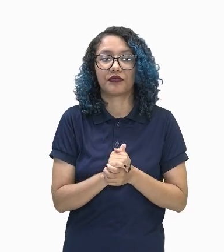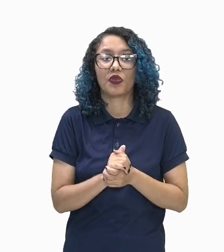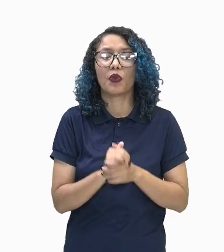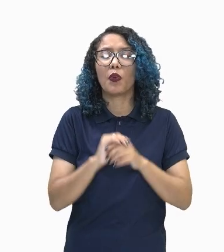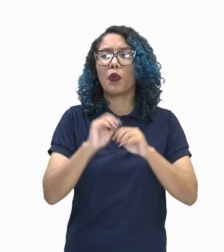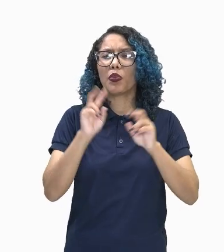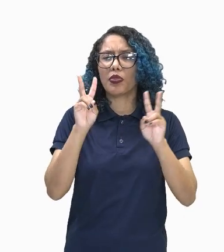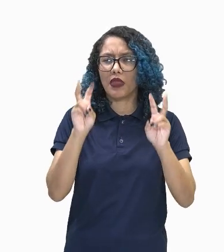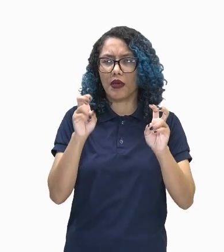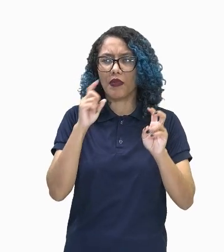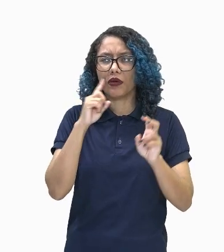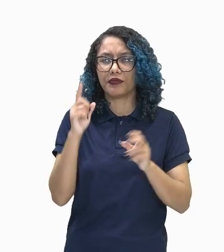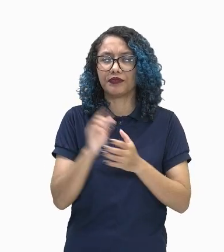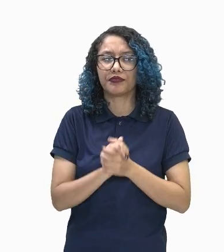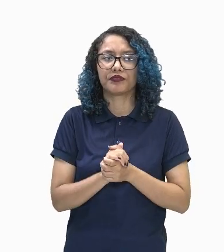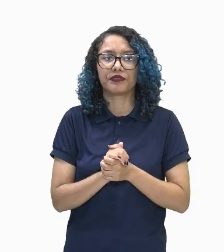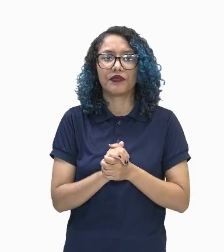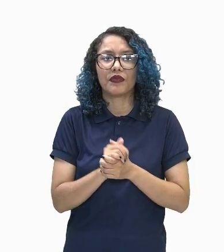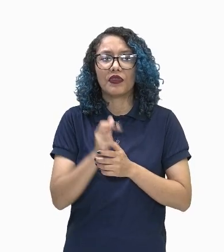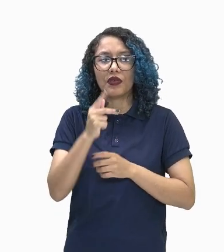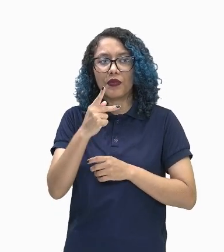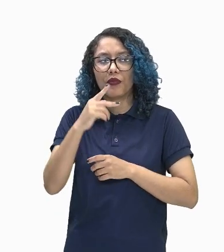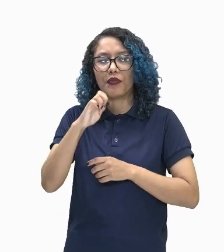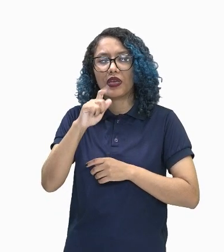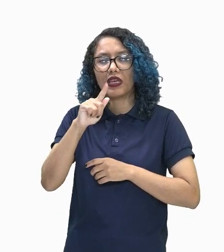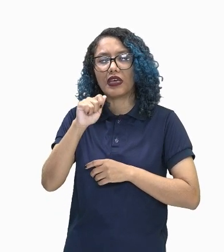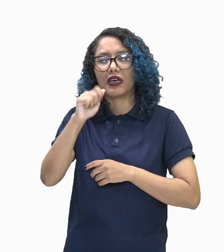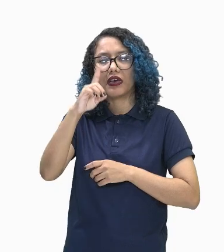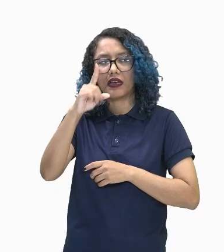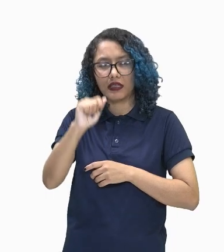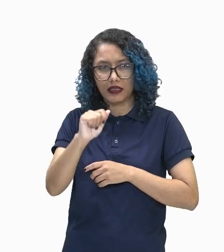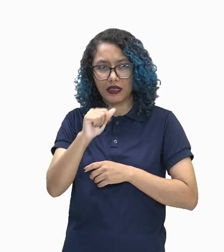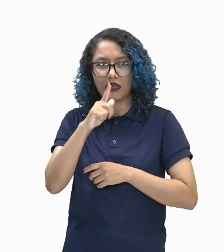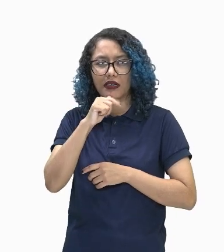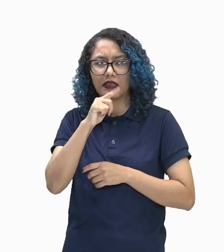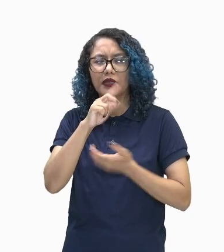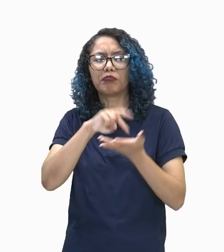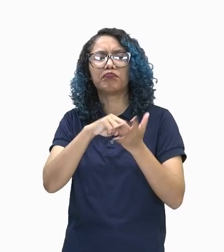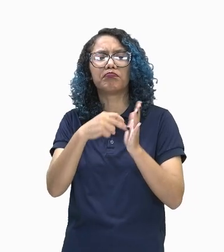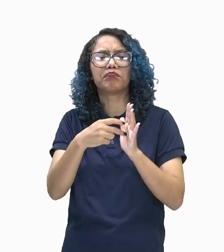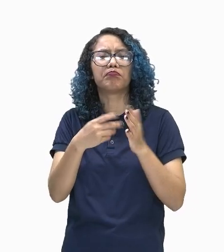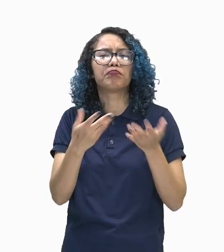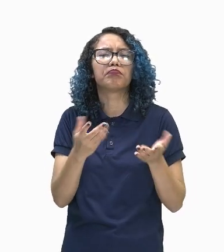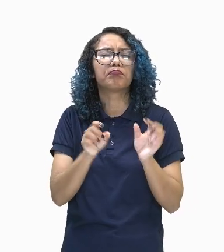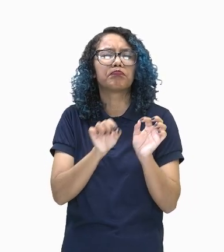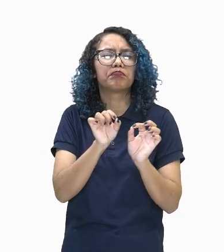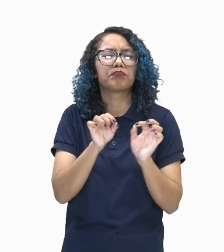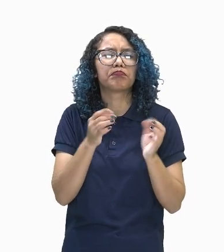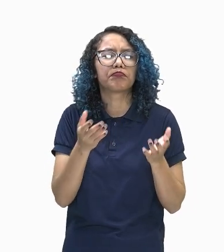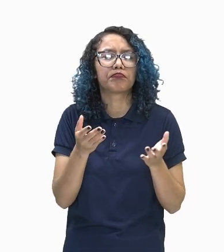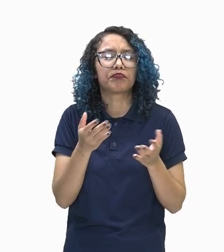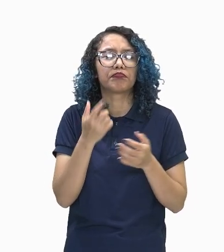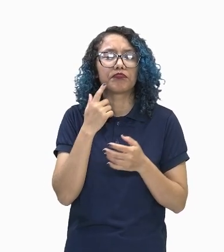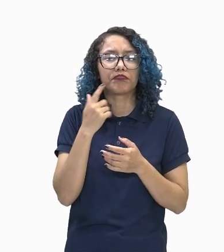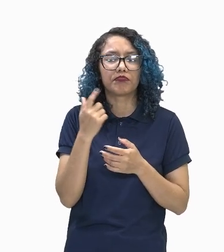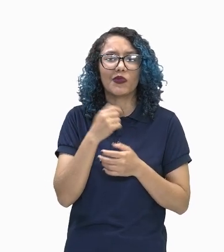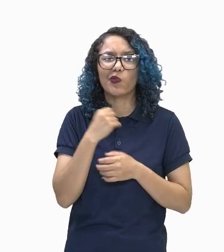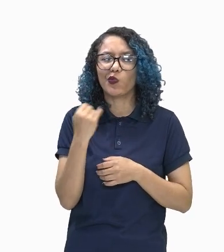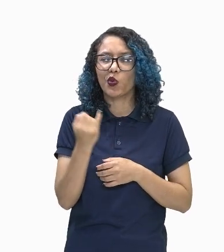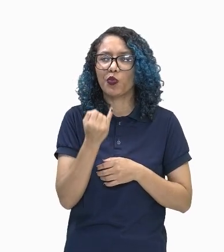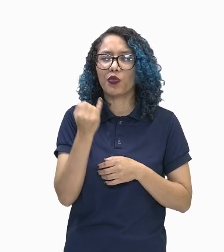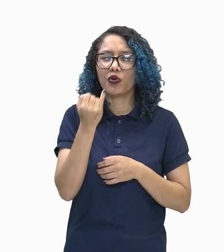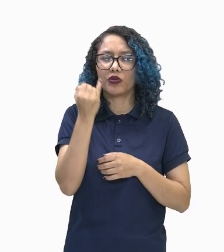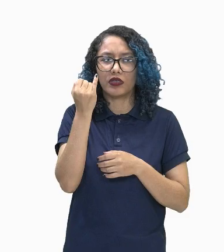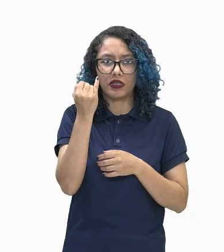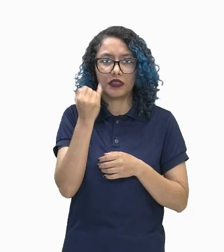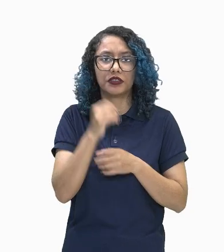pergunta: o que é pegada hídrica? Pegada hídrica, fundamental para preservar